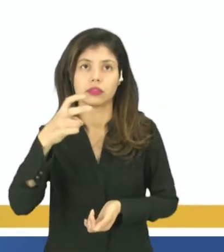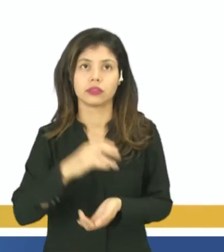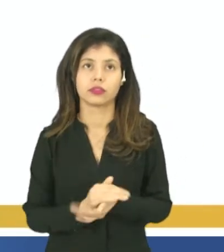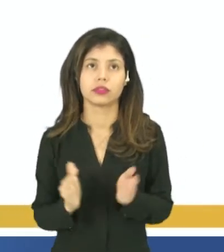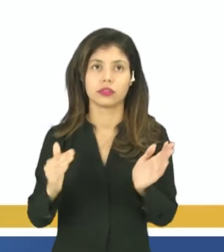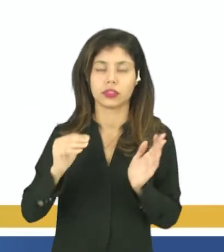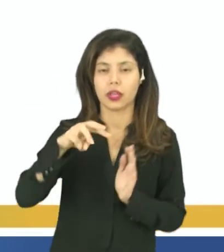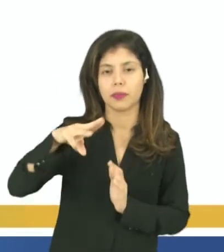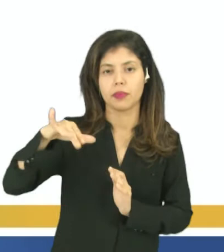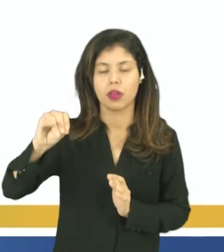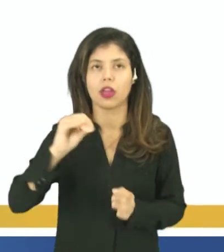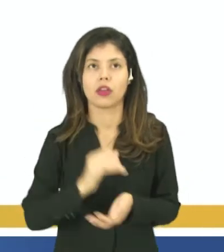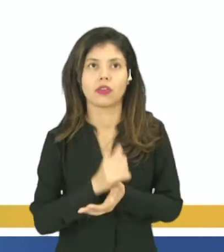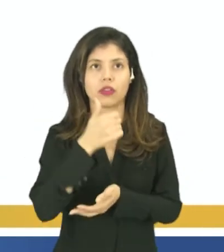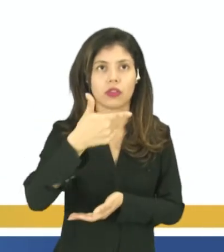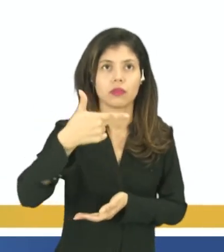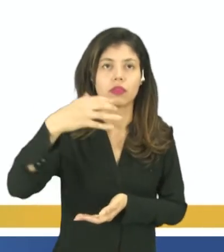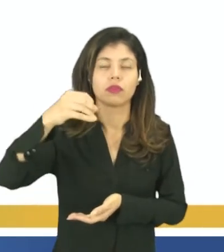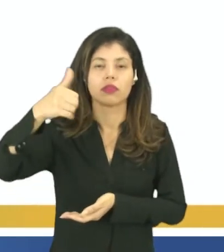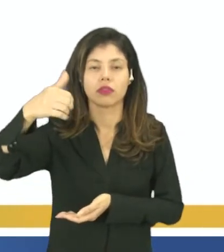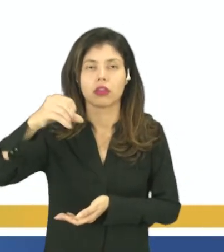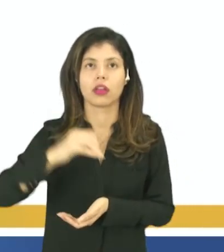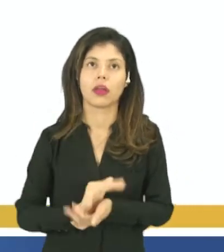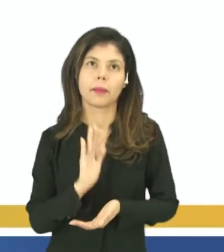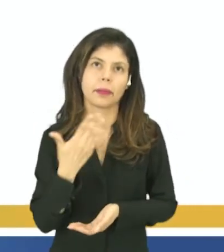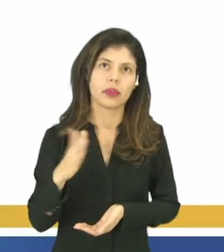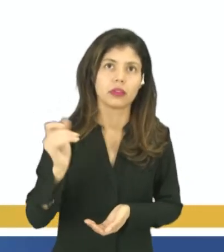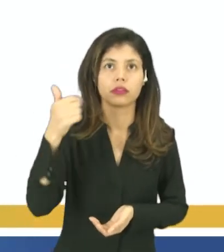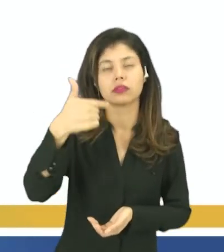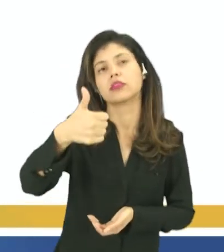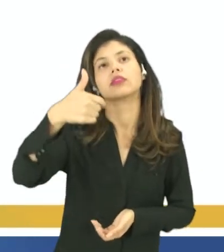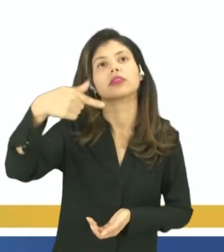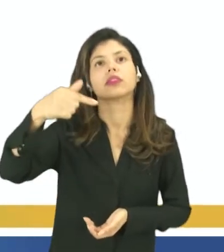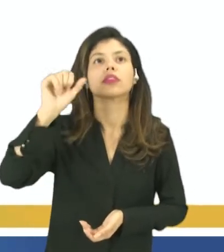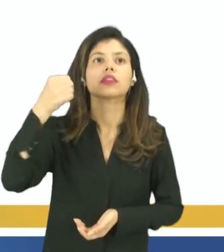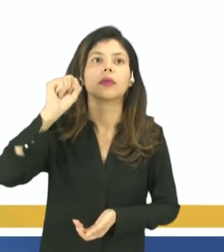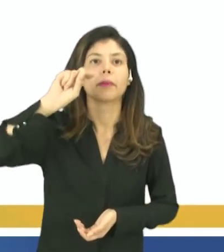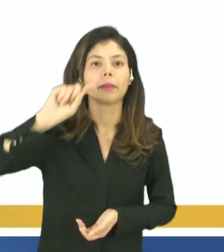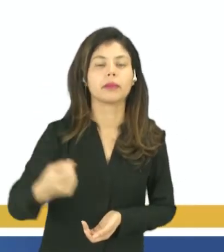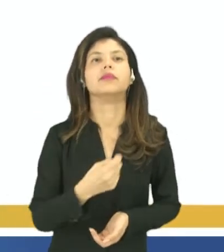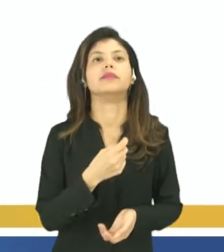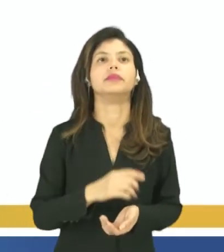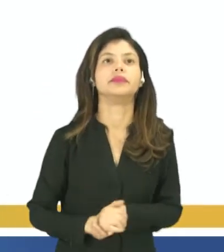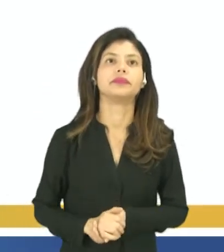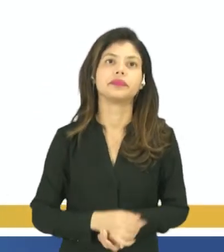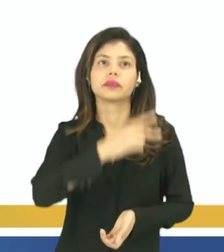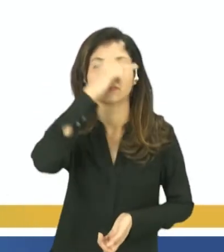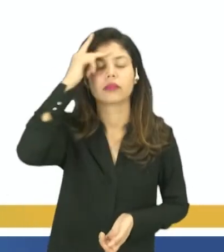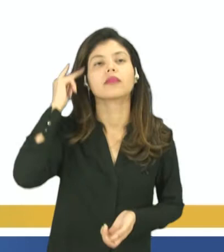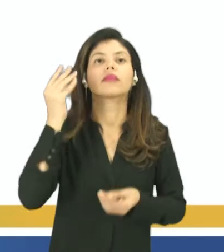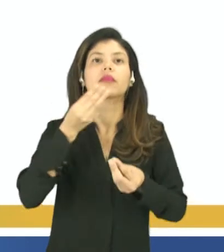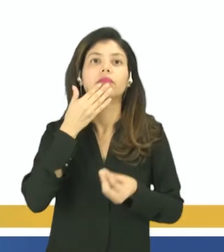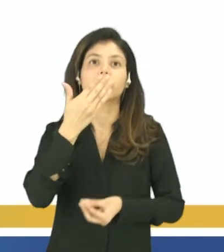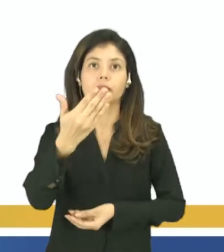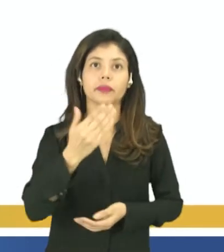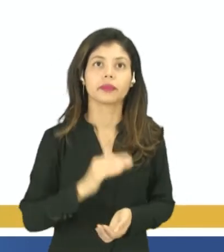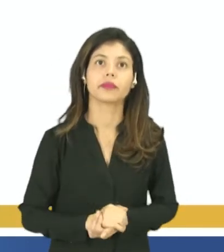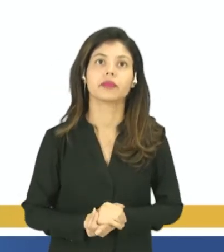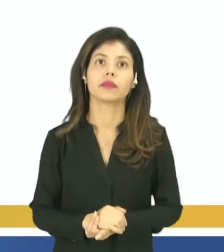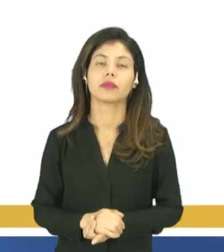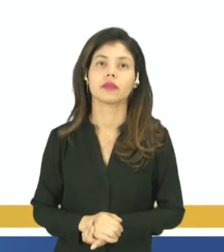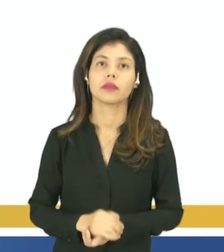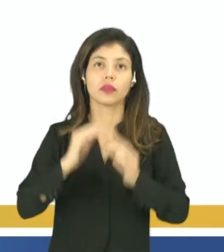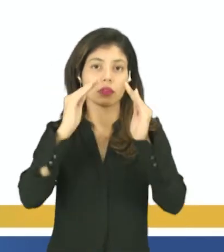maio de 2019, o Brasil registrou mais de 178 mil solicitações de refúgio e